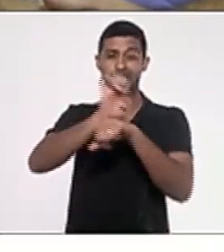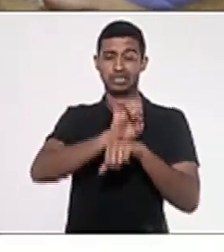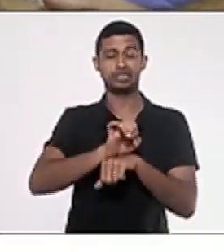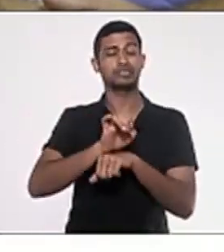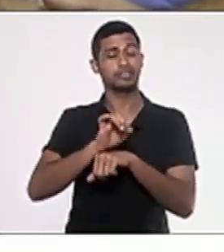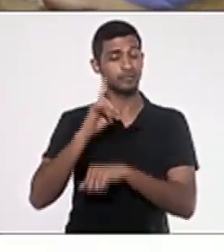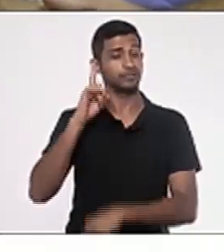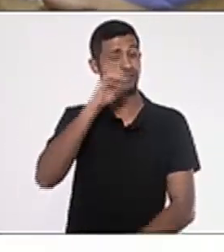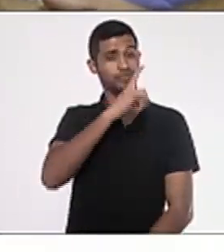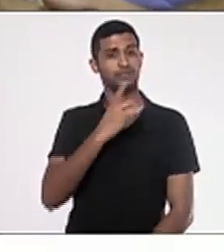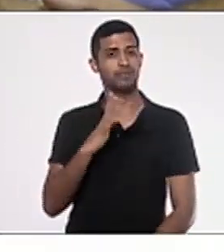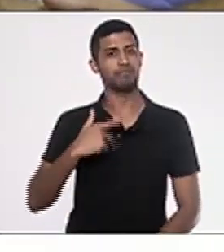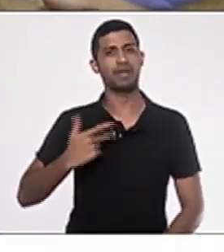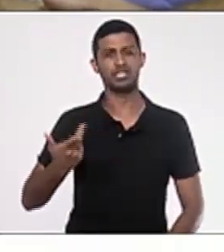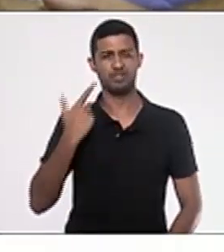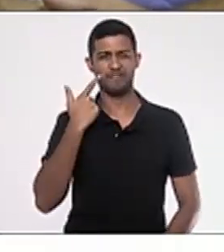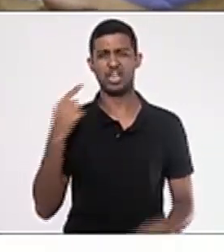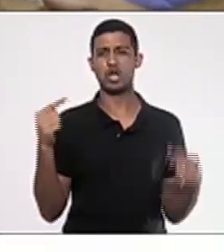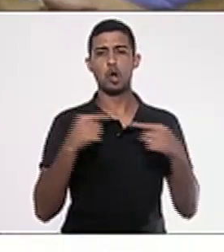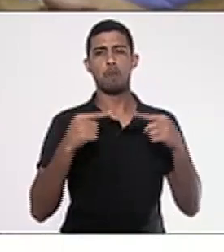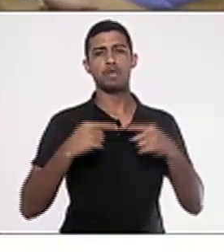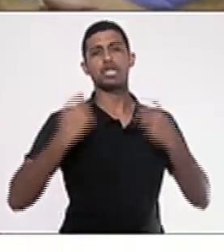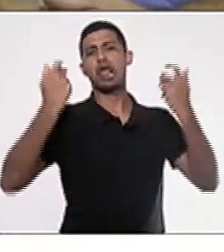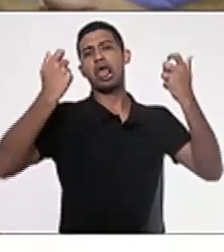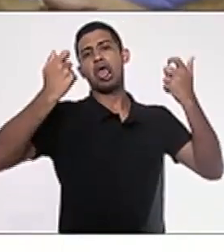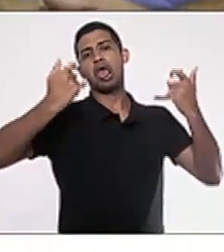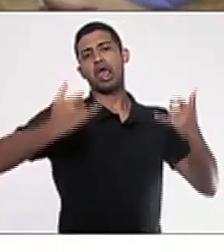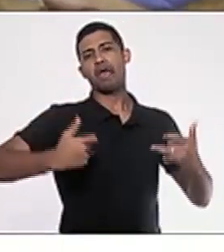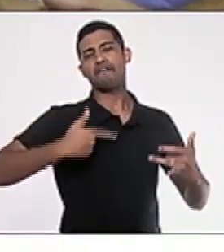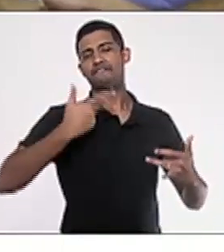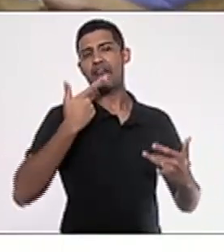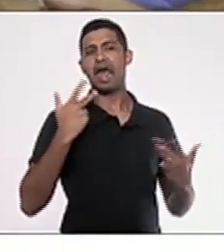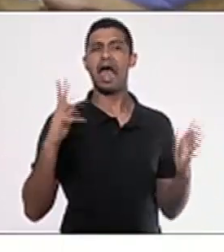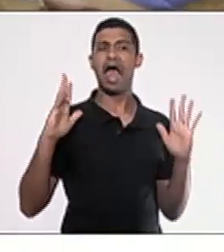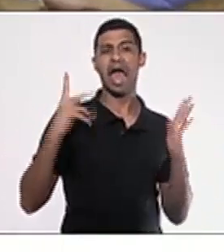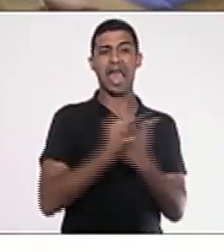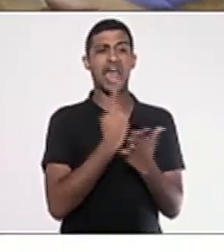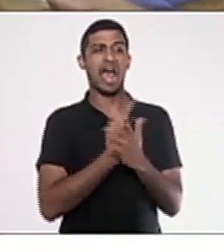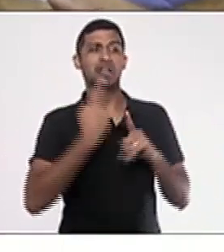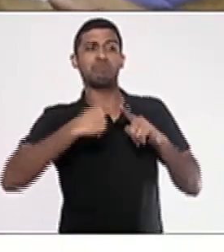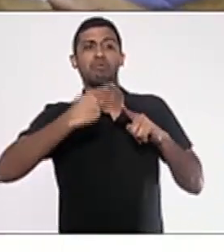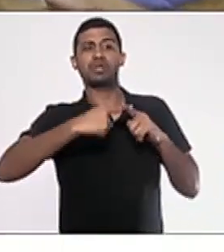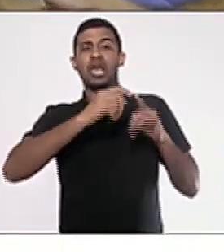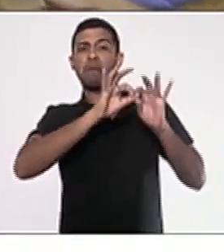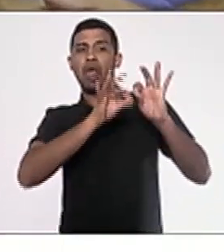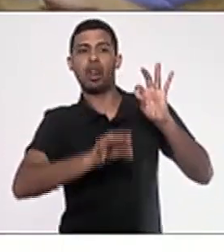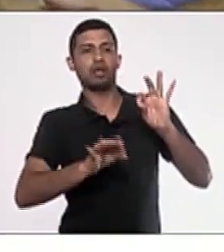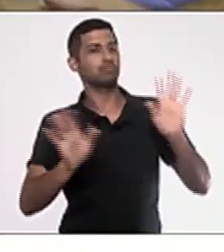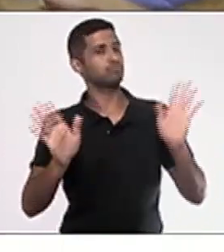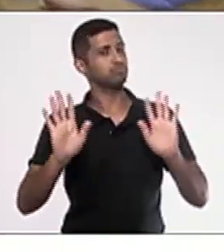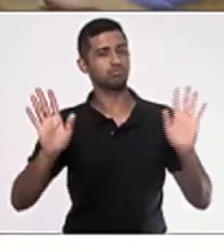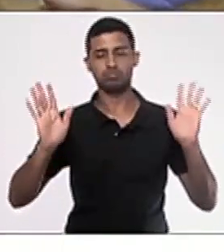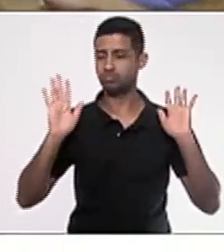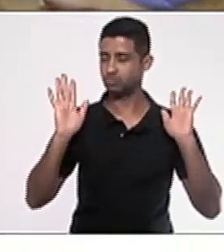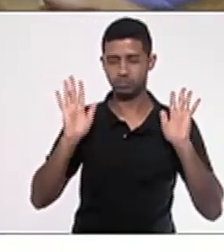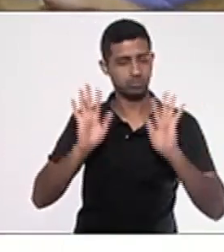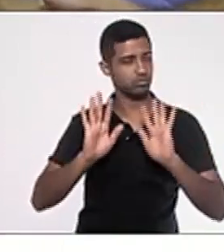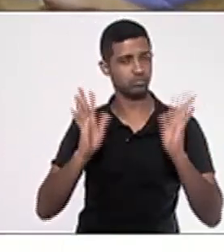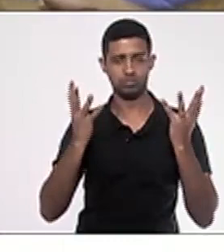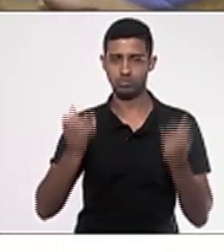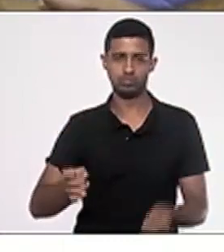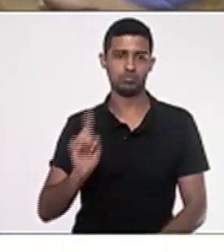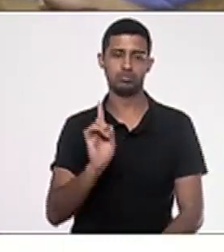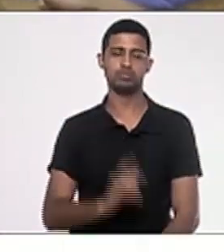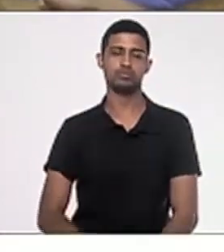gente entende que isso não justifica a má prestação de serviço, que é onde o PROCON do Estado se pega